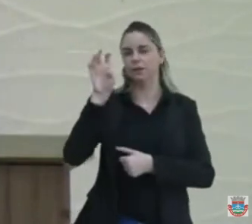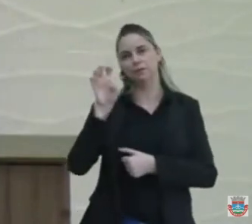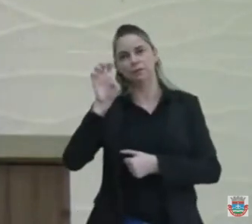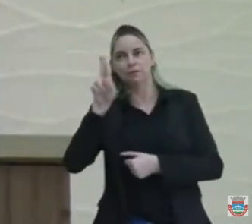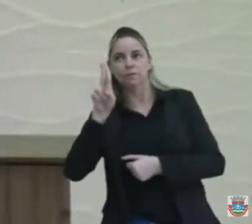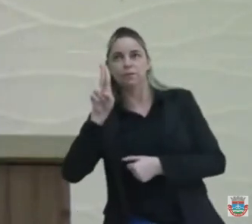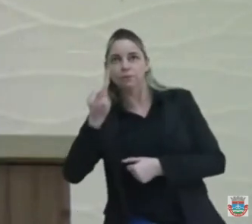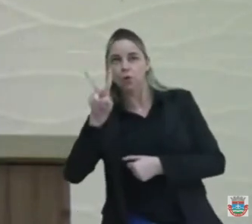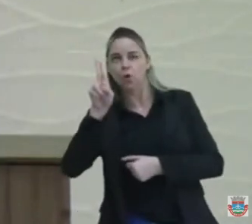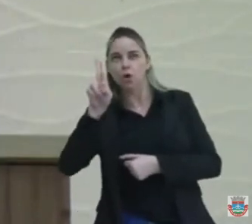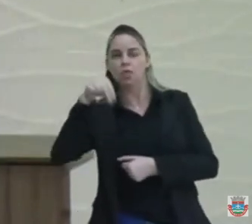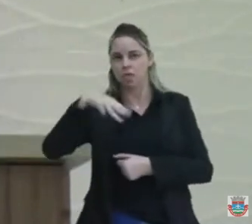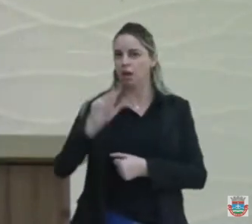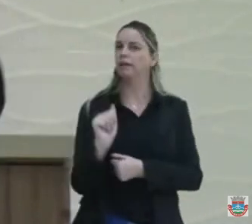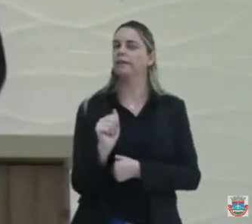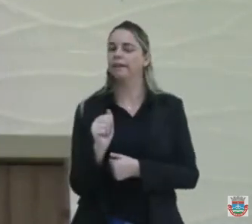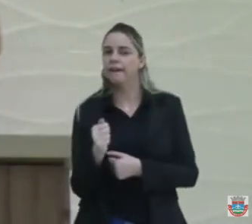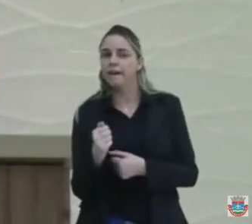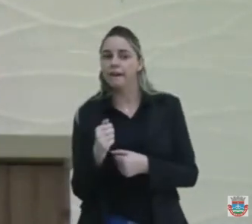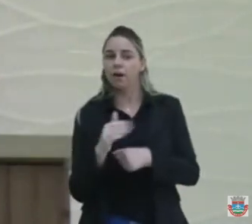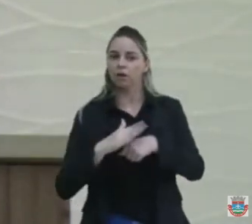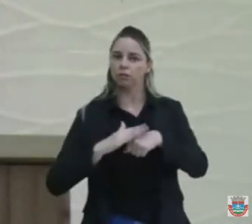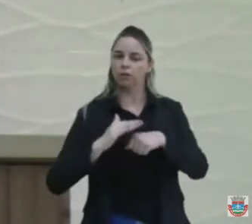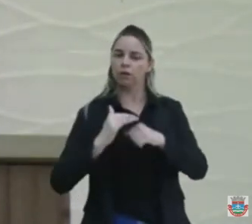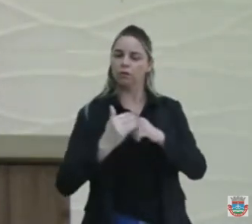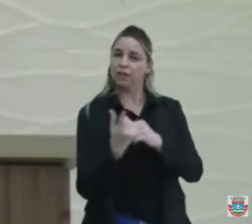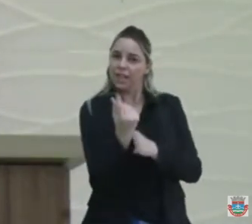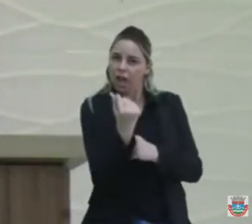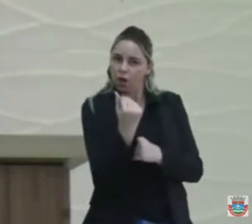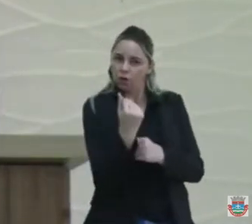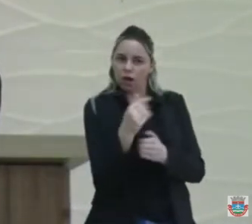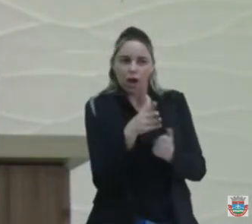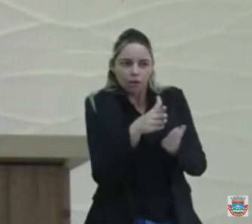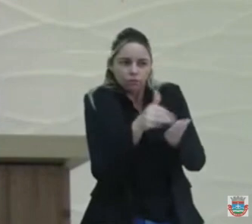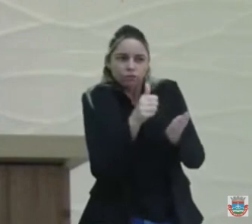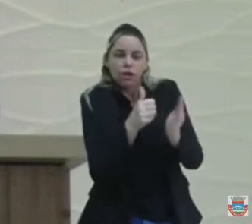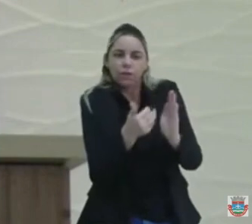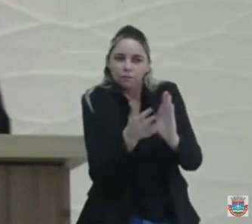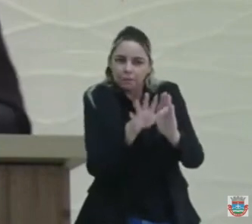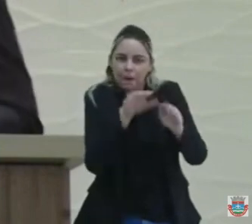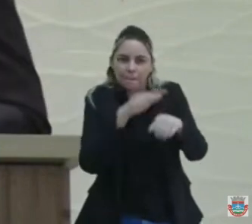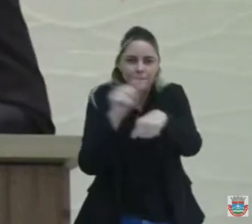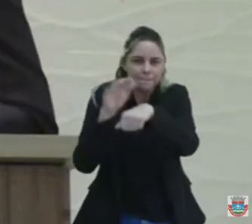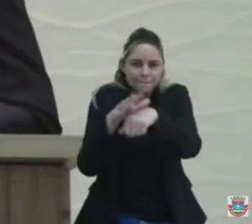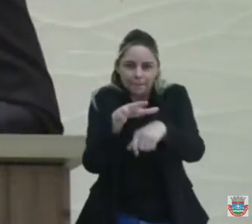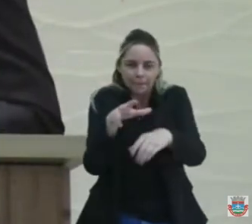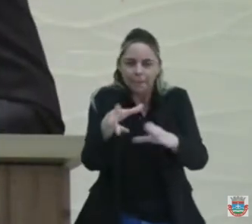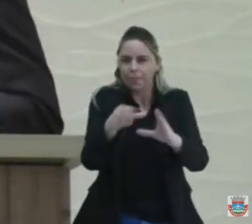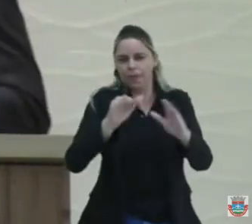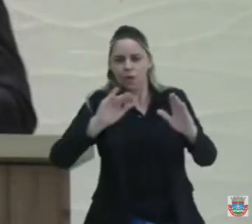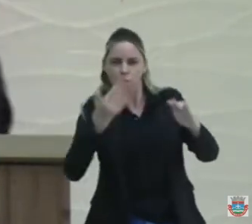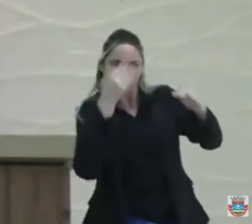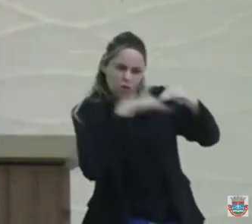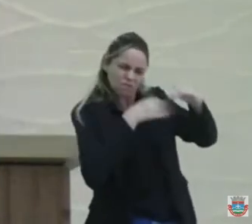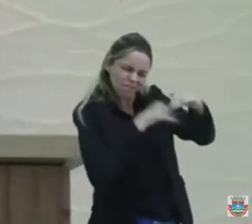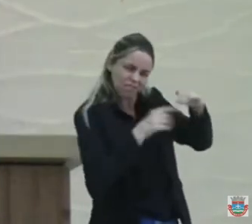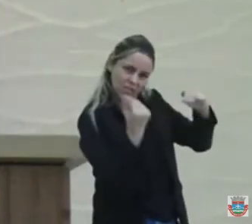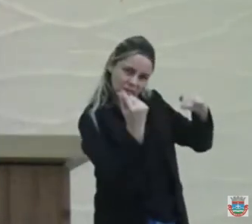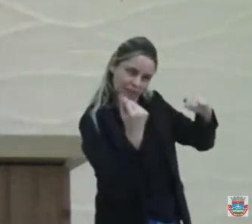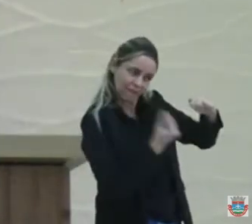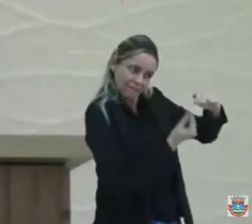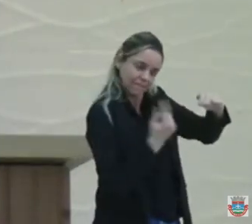seja, ele vai arrecadar mais do que gasta. Hoje ele gasta mais do que arrecada. Então isso é